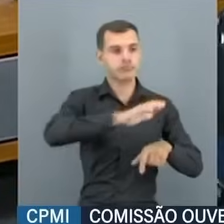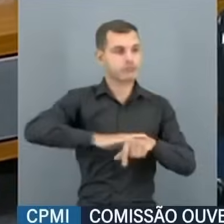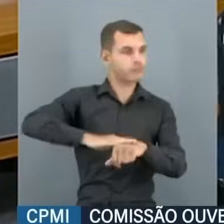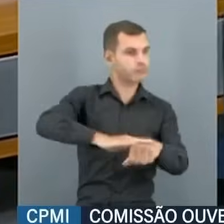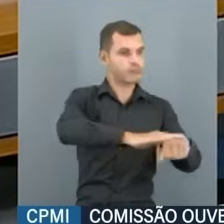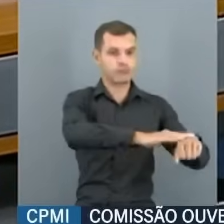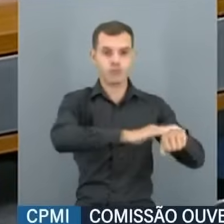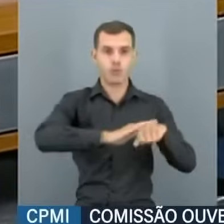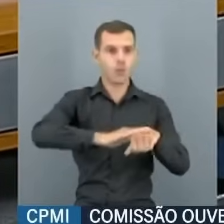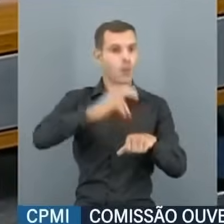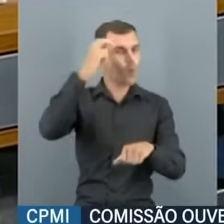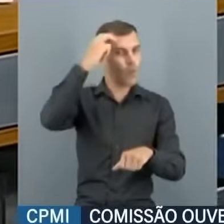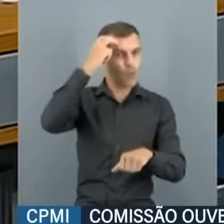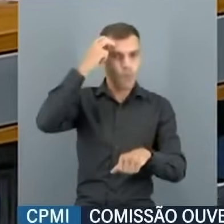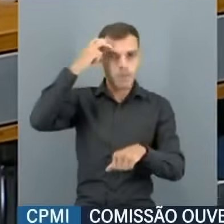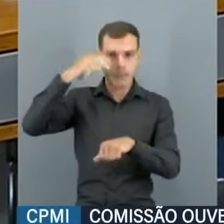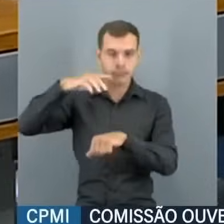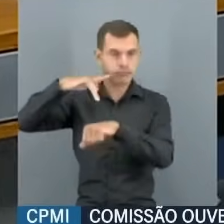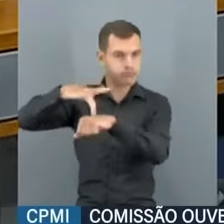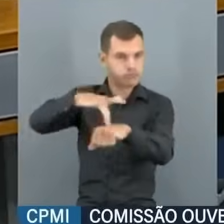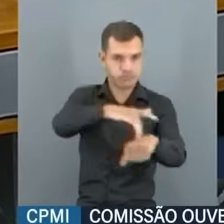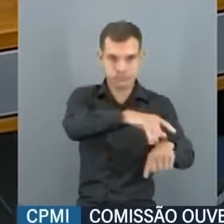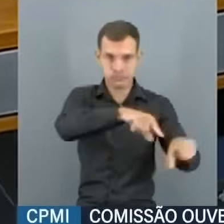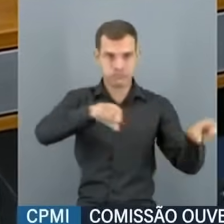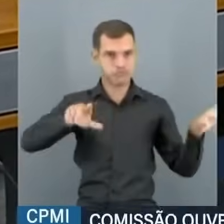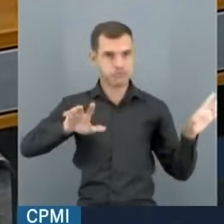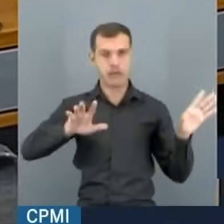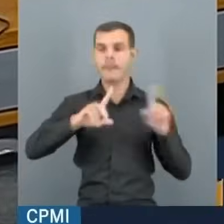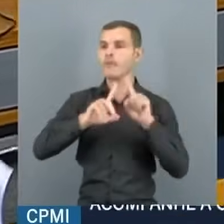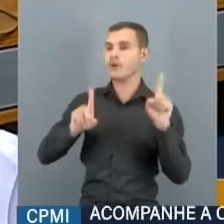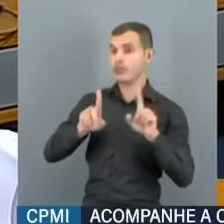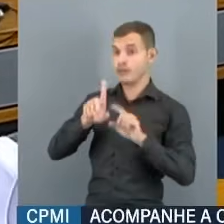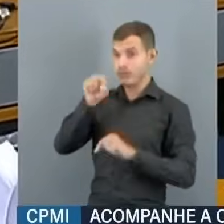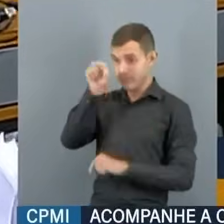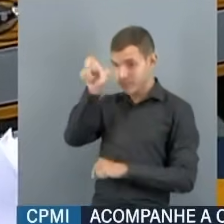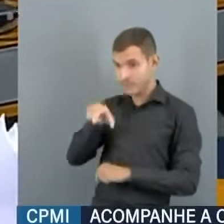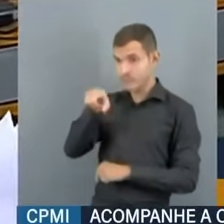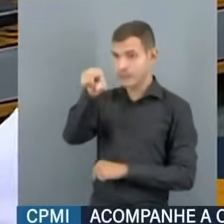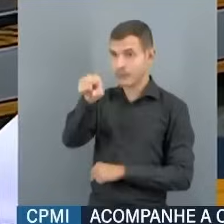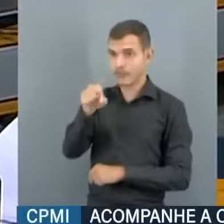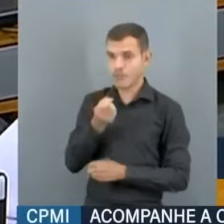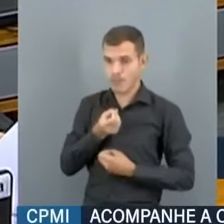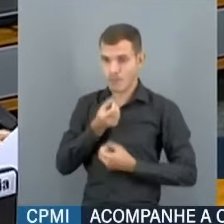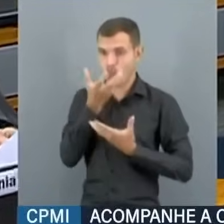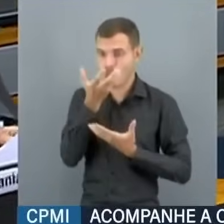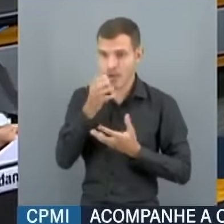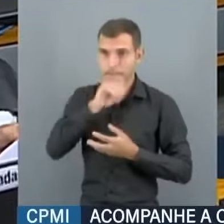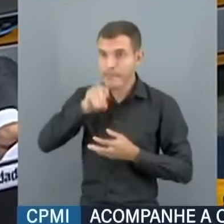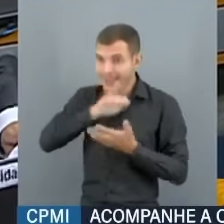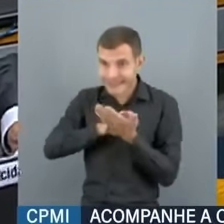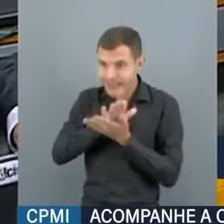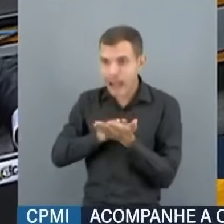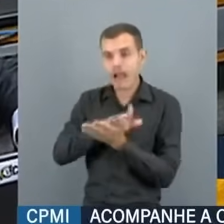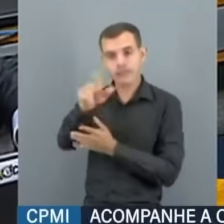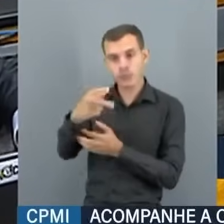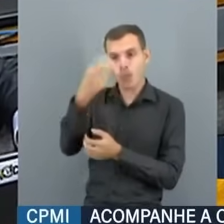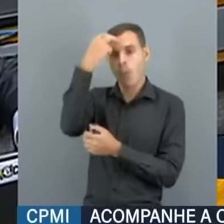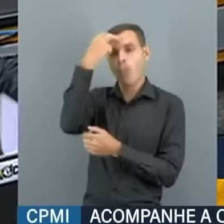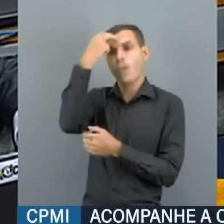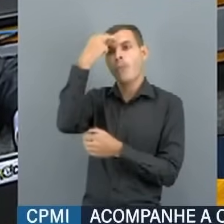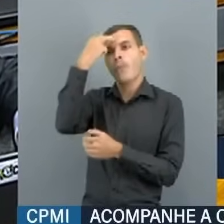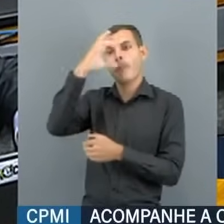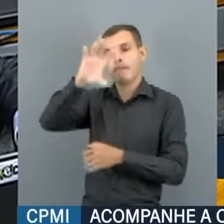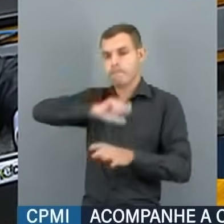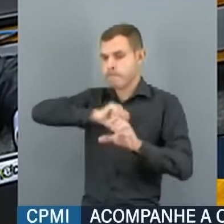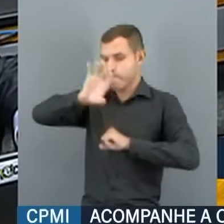não falar quem é quem nessa ordem, o senhor vai acabar abraçando mais culpa do que deve, porque cada um tem que responder, seus advogados sabem,